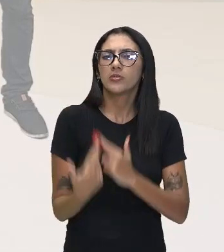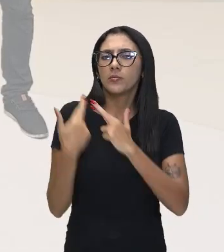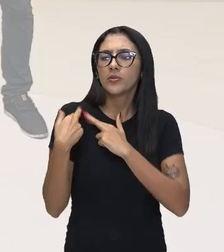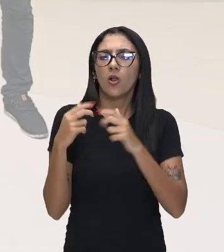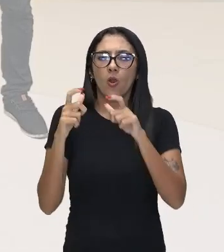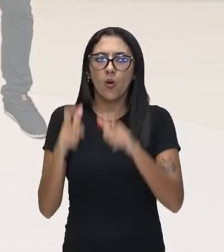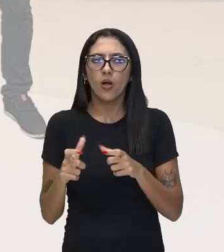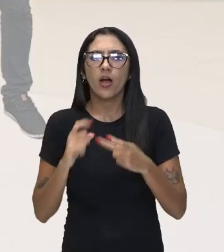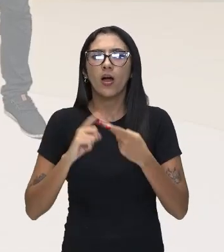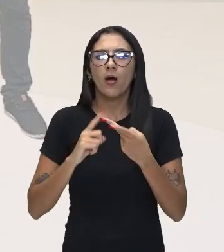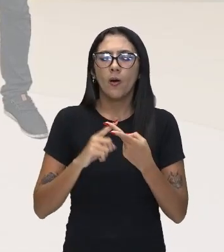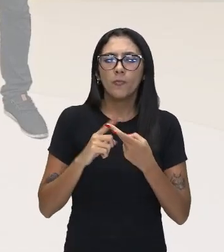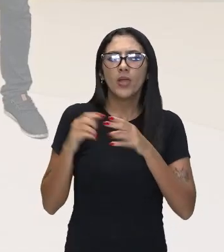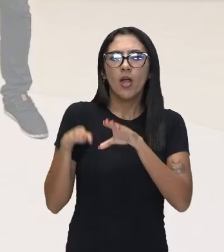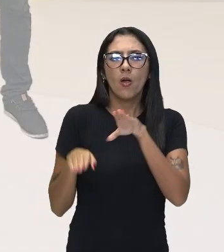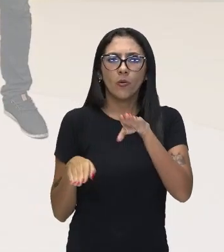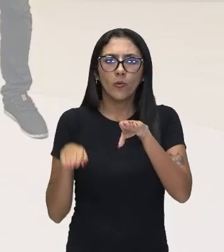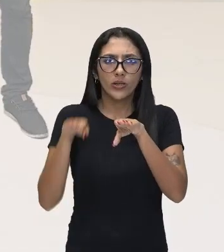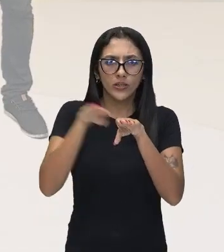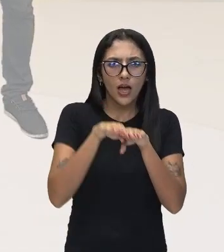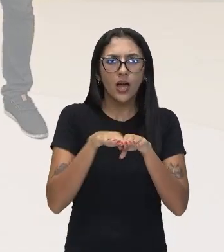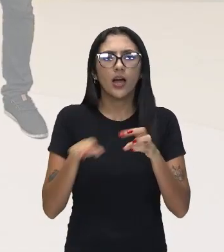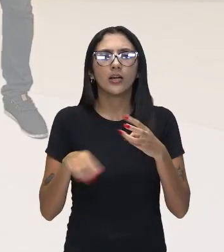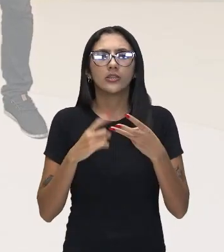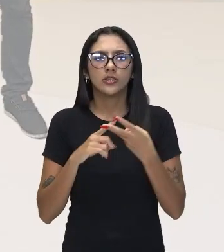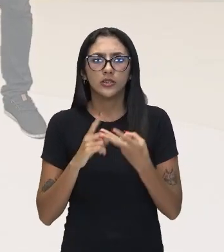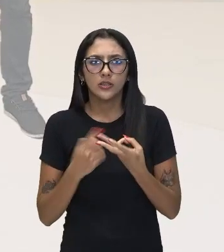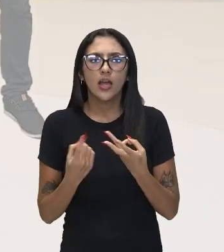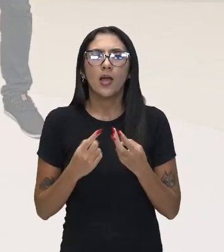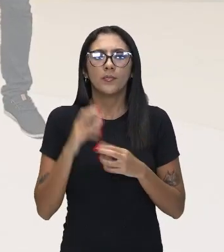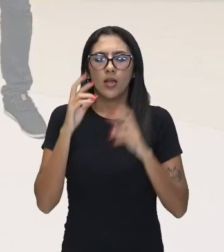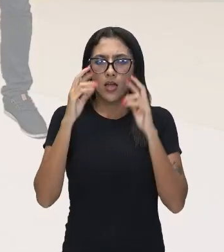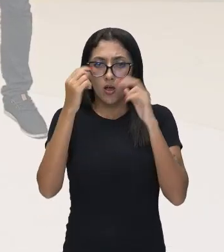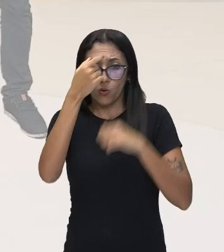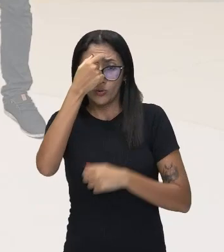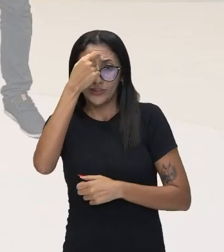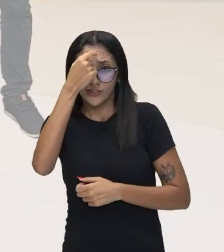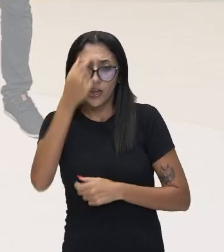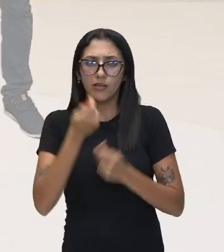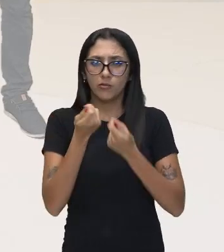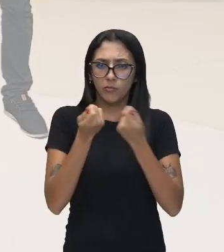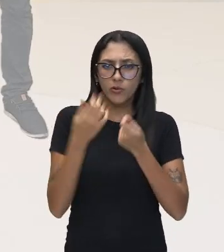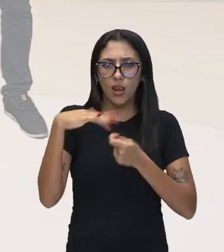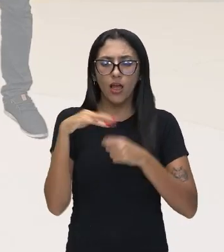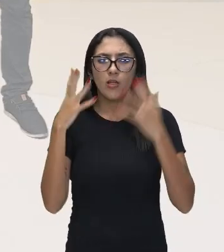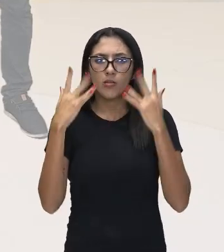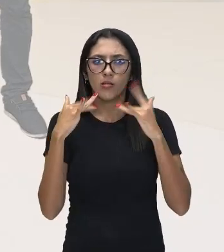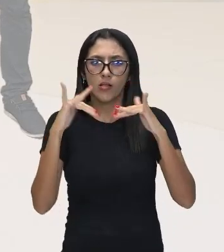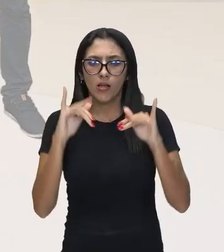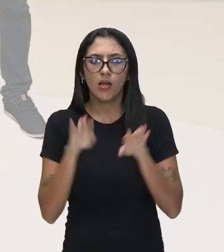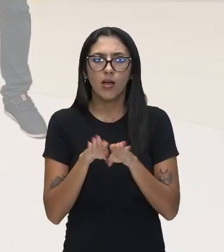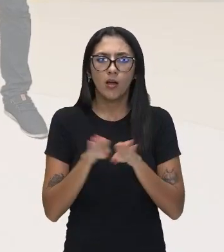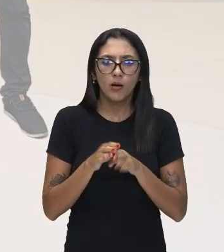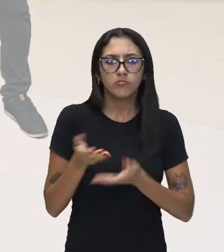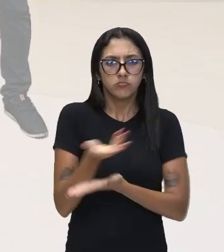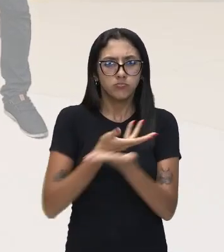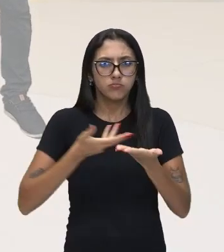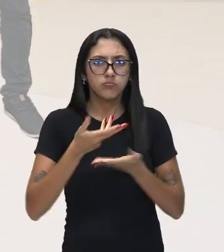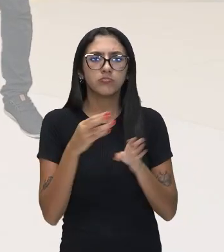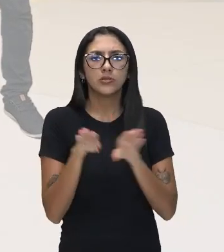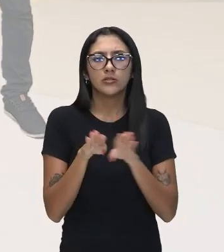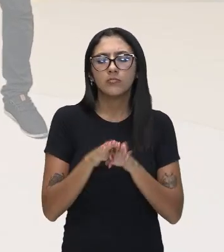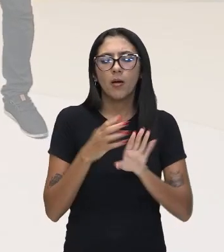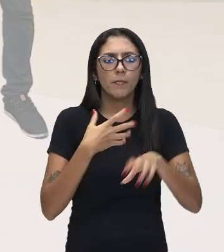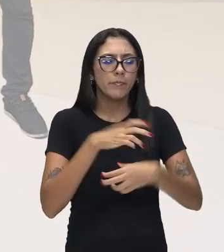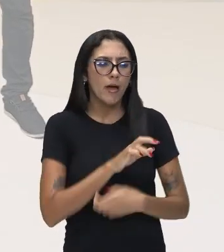equidade, desenvolvimento sustentável, cooperação e também solidariedade, não é isso, professor? Porque a gente vai ver esses